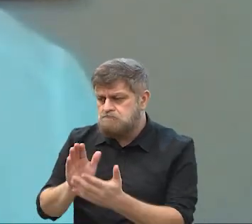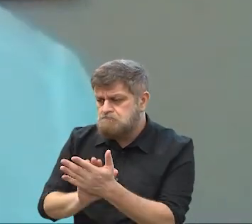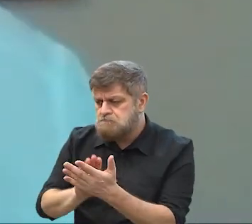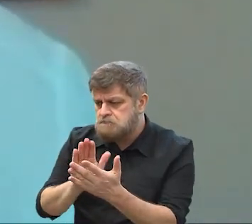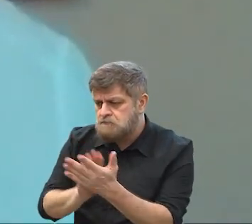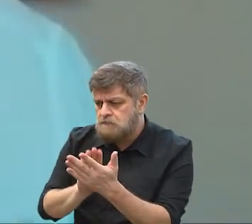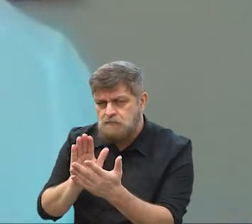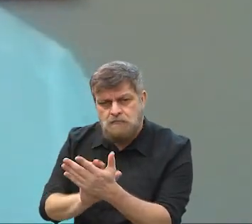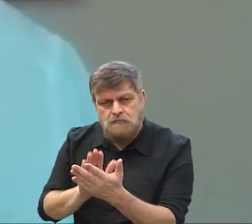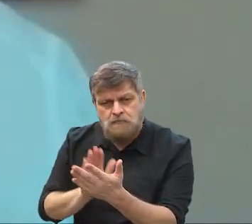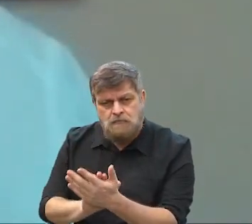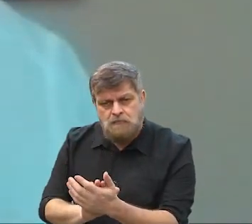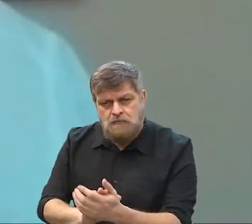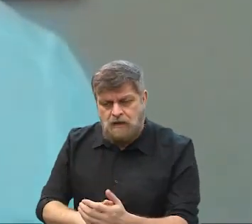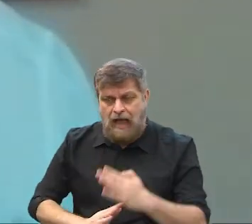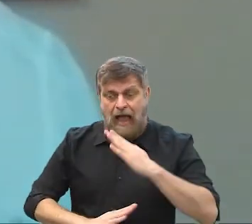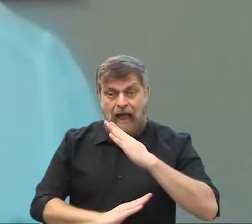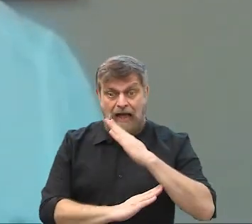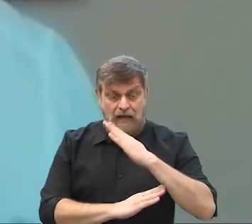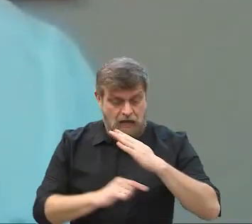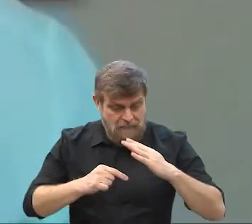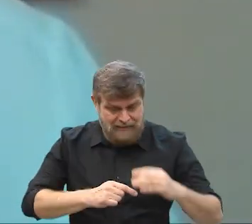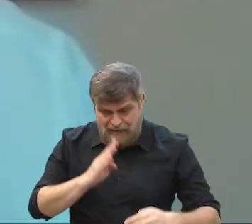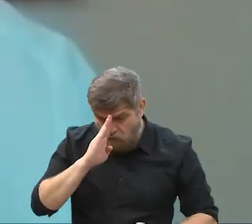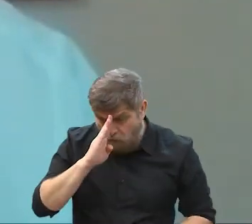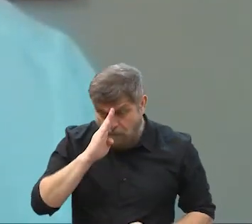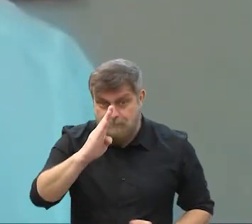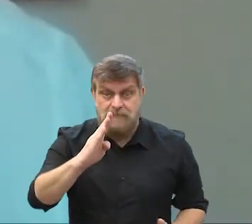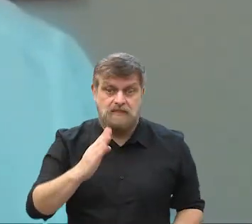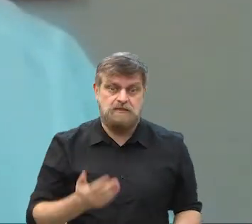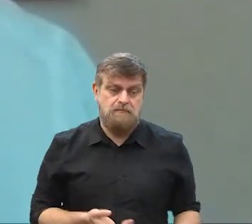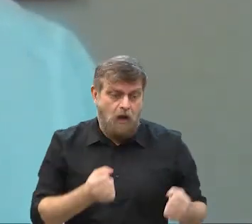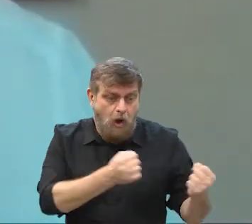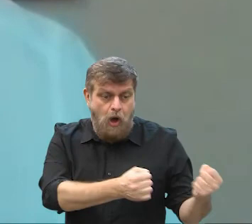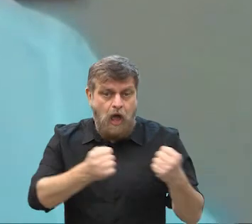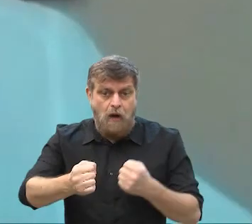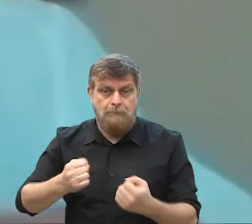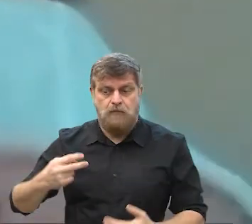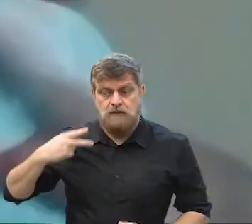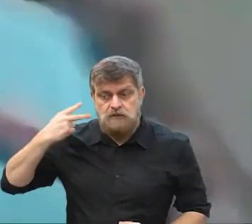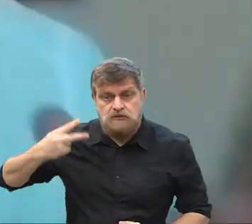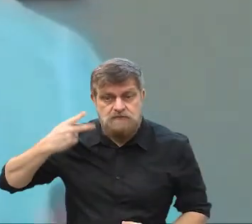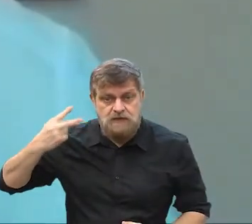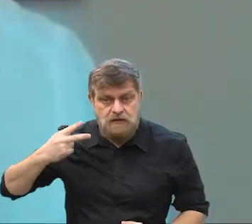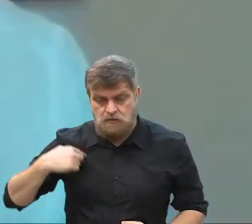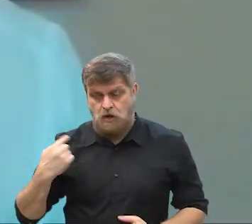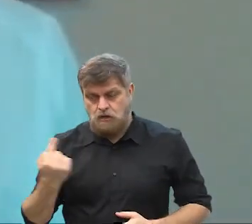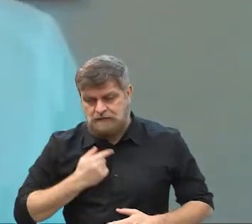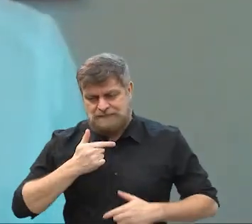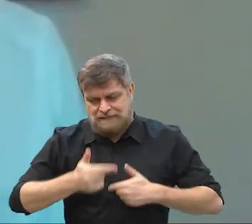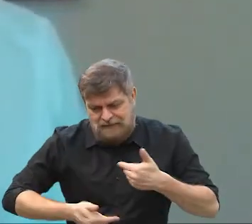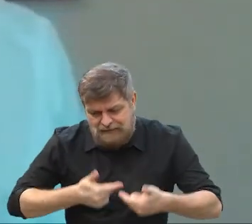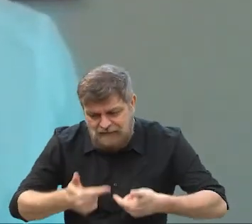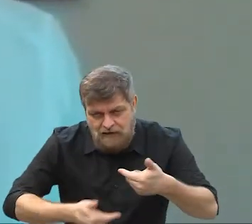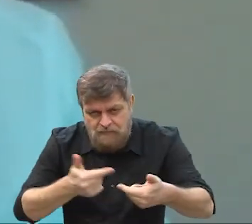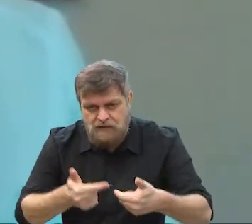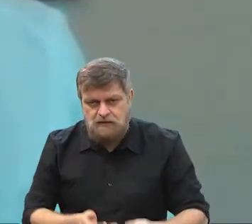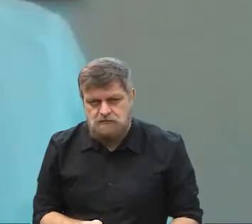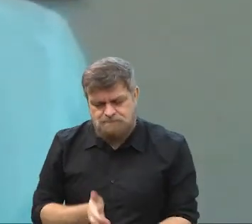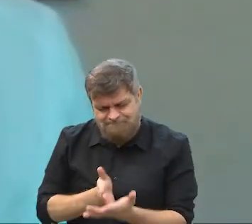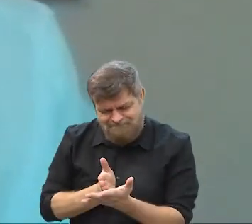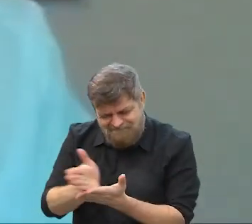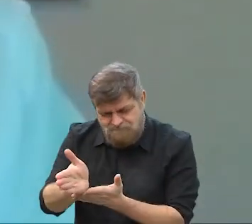reconhecimento da principal casa do povo, que é o Poder Legislativo. Então, nós trabalhamos com muito afinco e